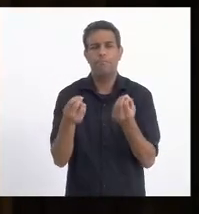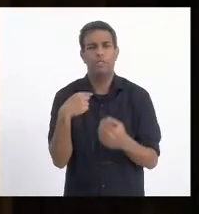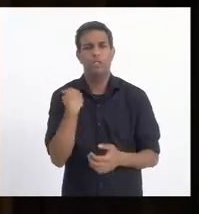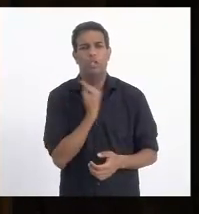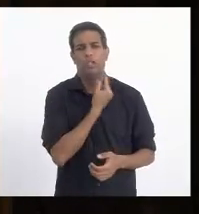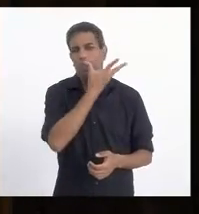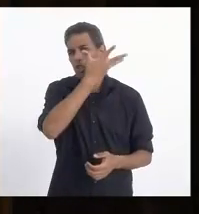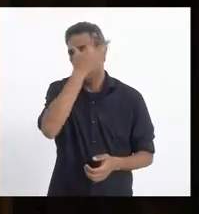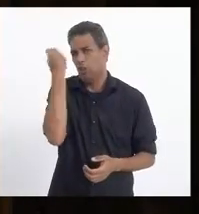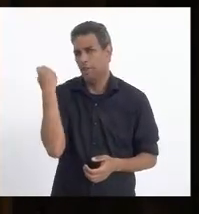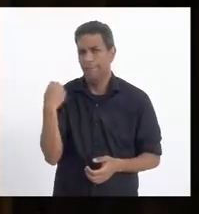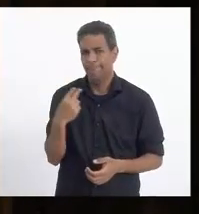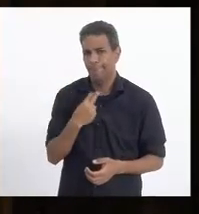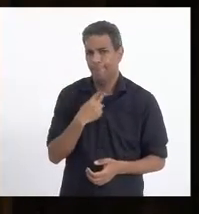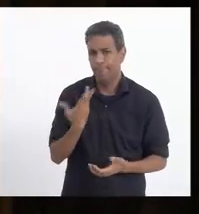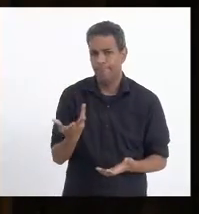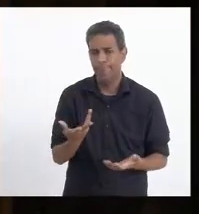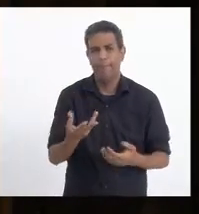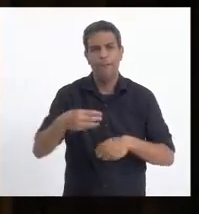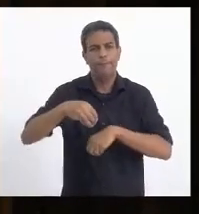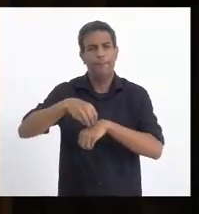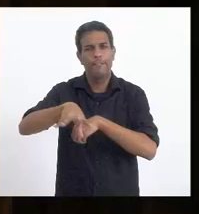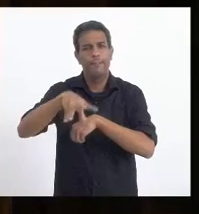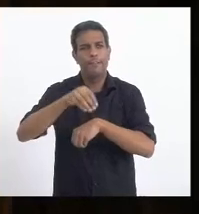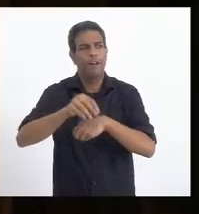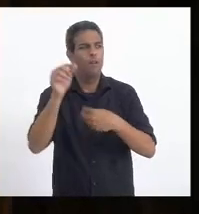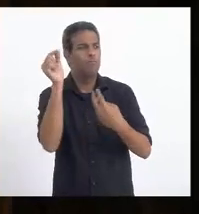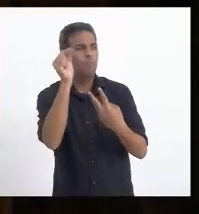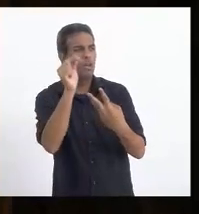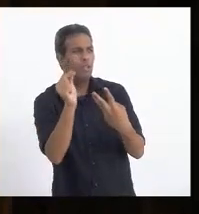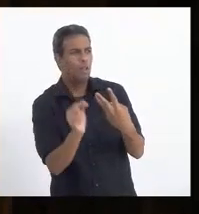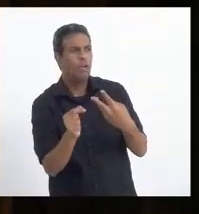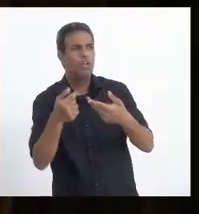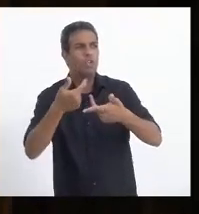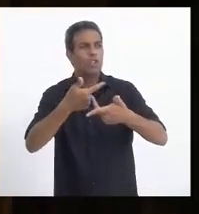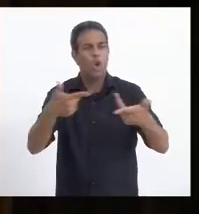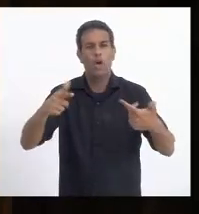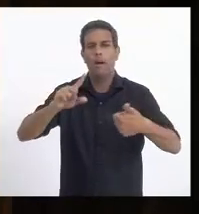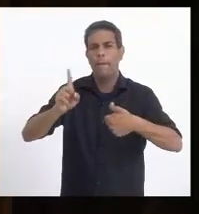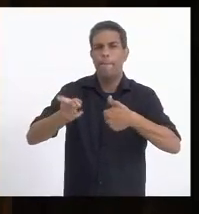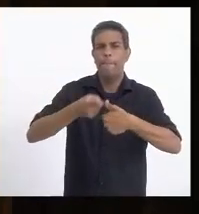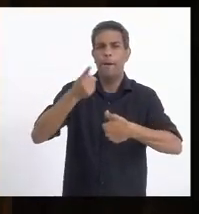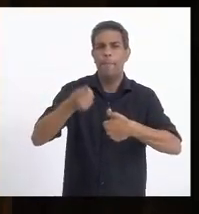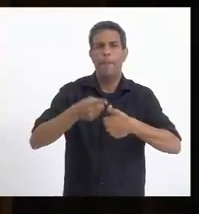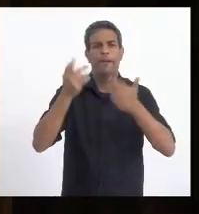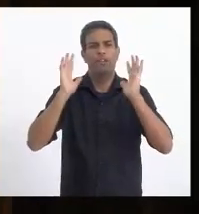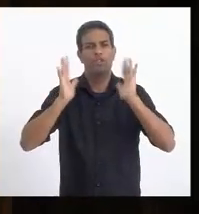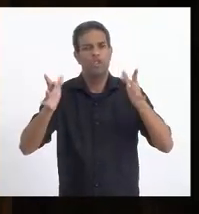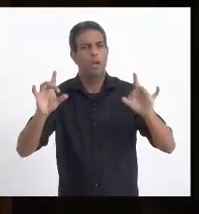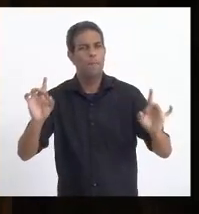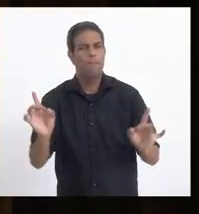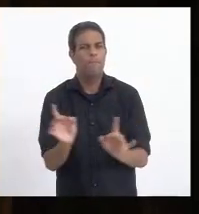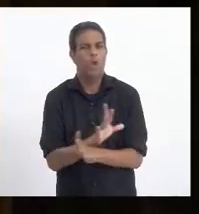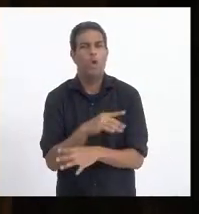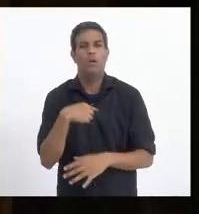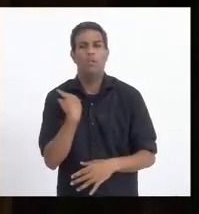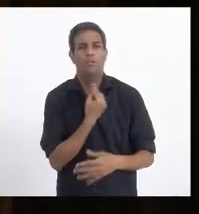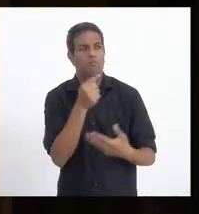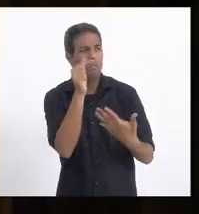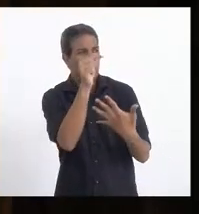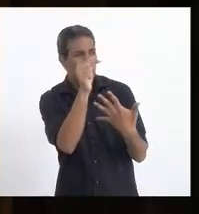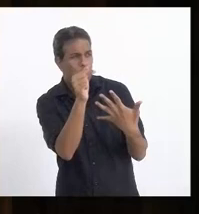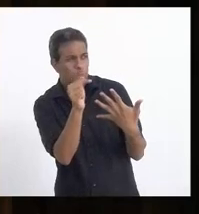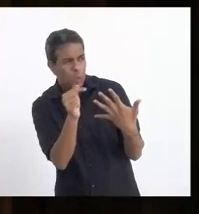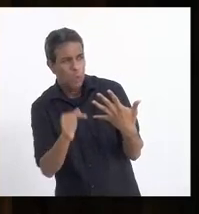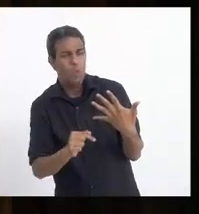pode abrir mão então essa conta mesmo são as três questões a primeira tá praticamente sanada mas acho que